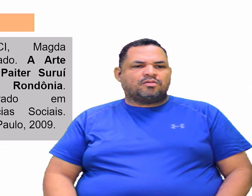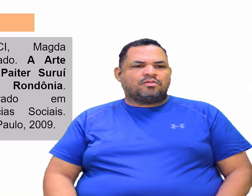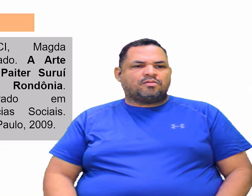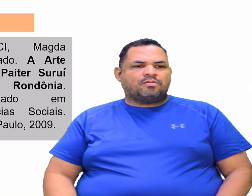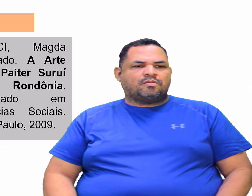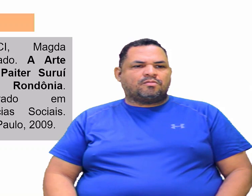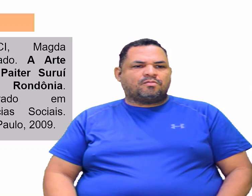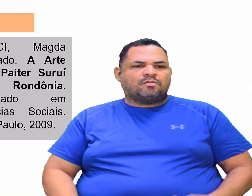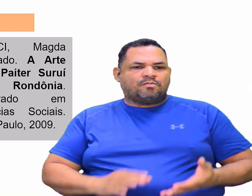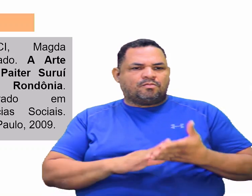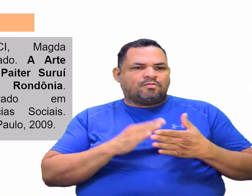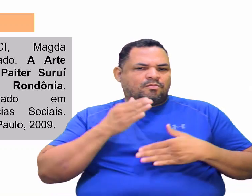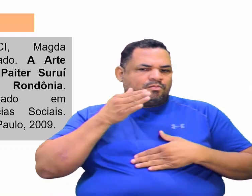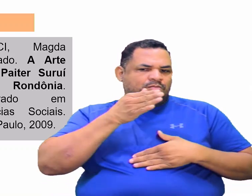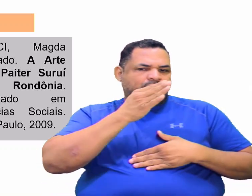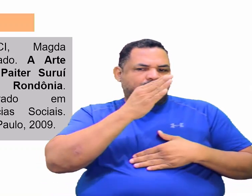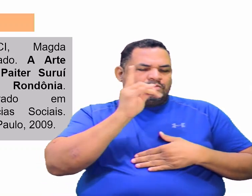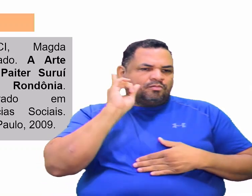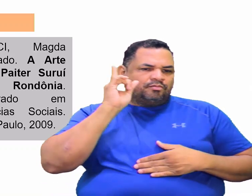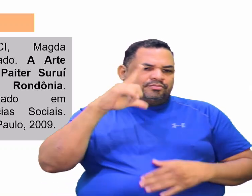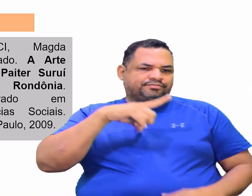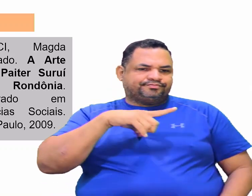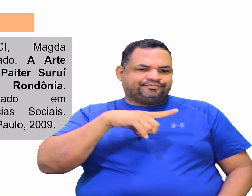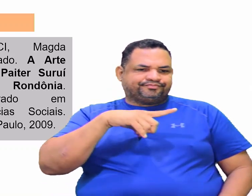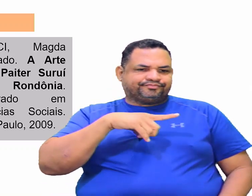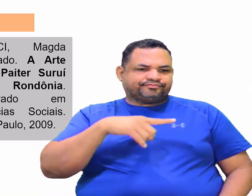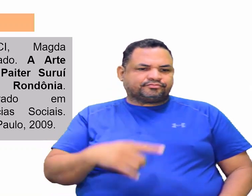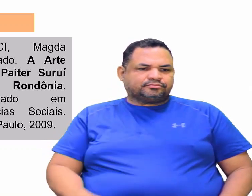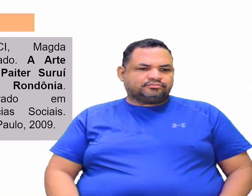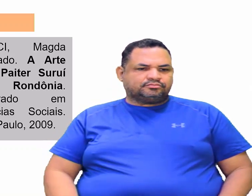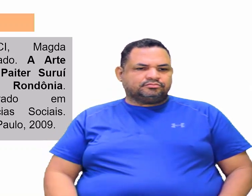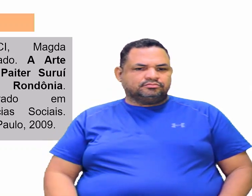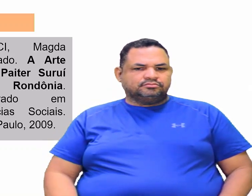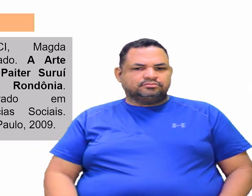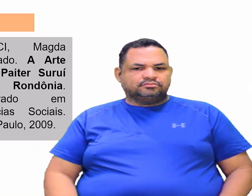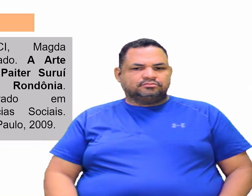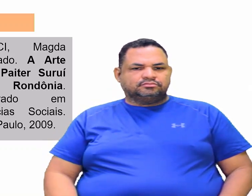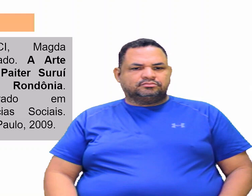fileirinha aí então temos também aqui ó